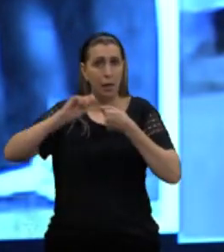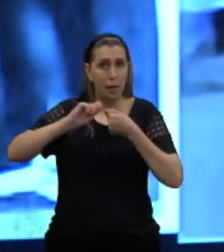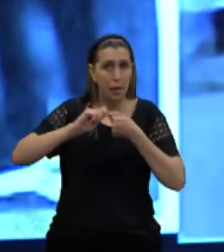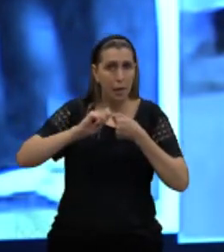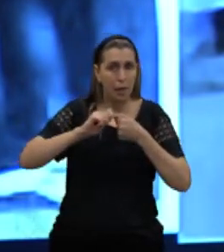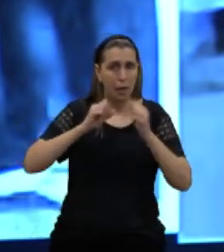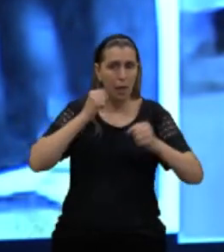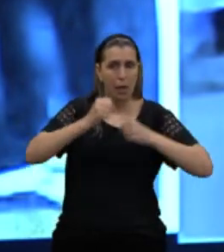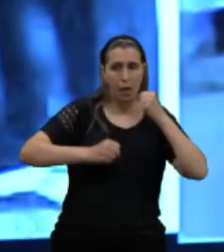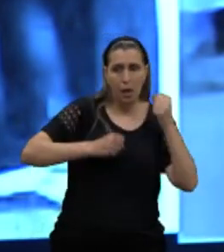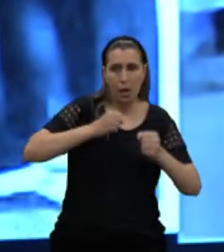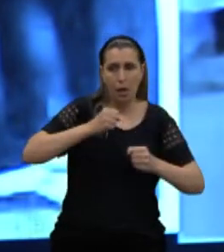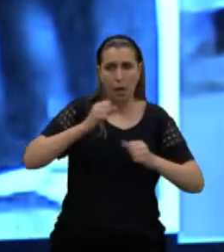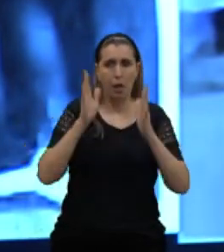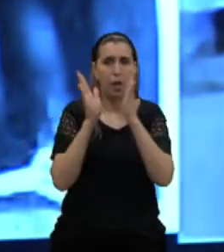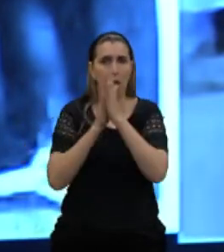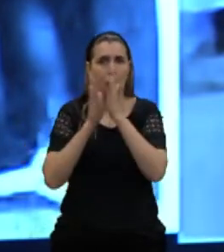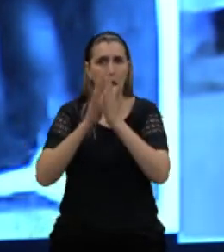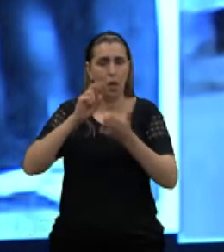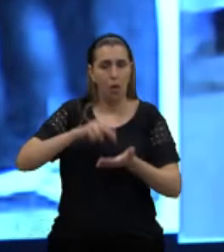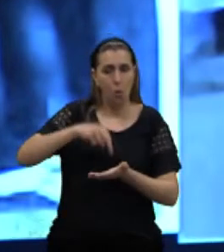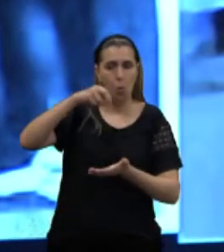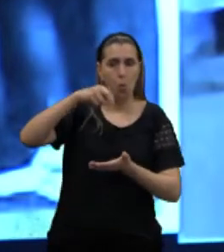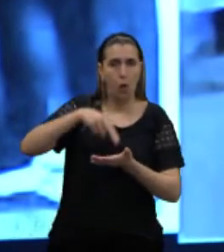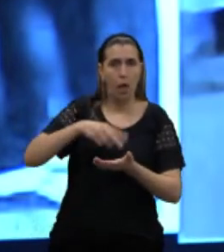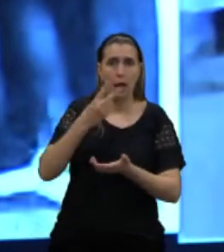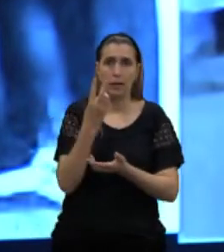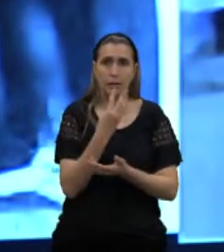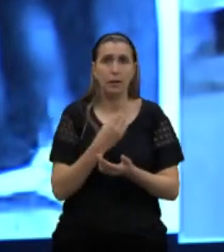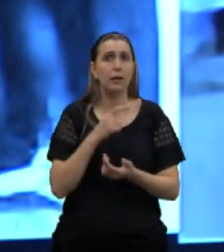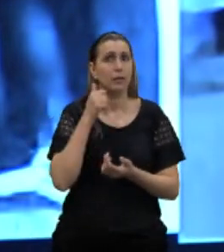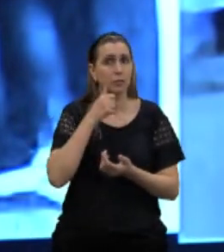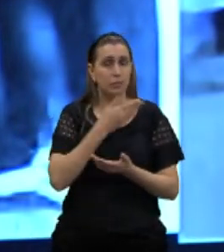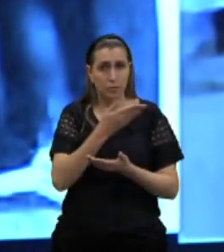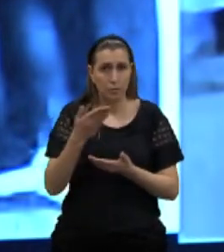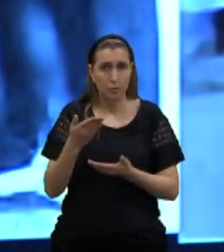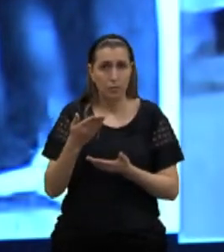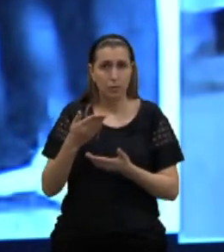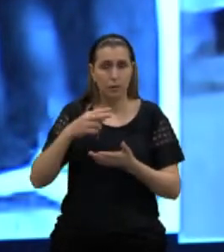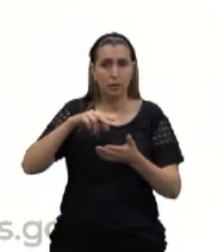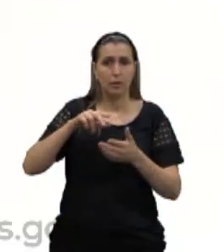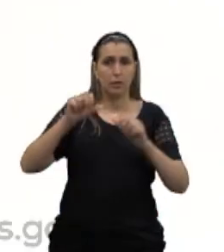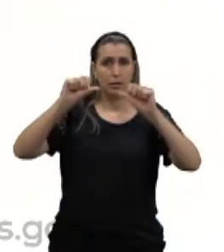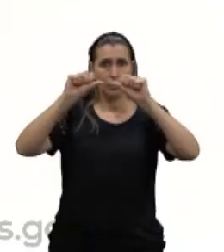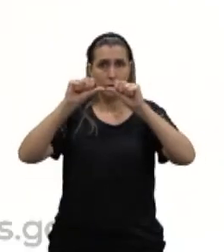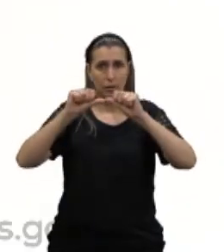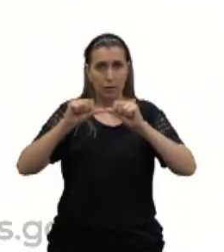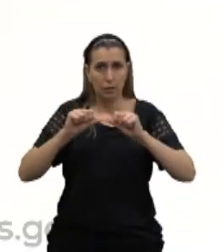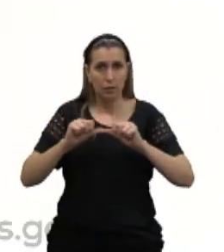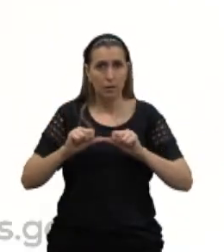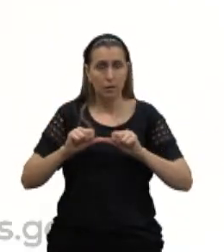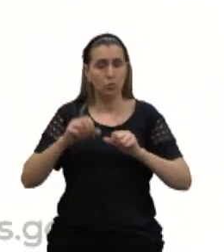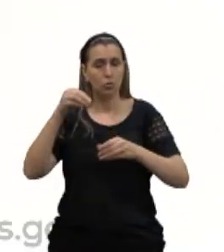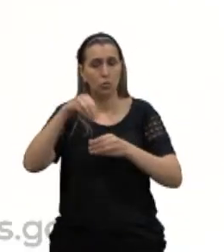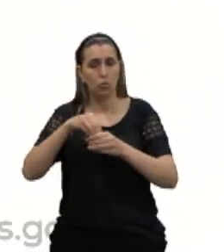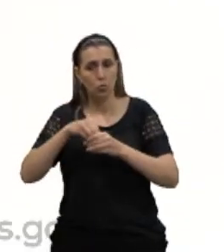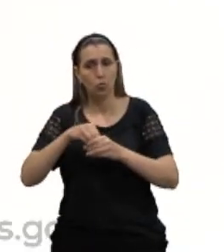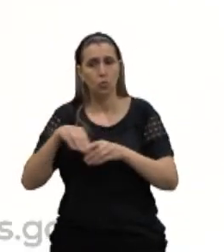a corrida, a batida de palma e o salto, que é, no caso, a simetria. Isso aí. Né,